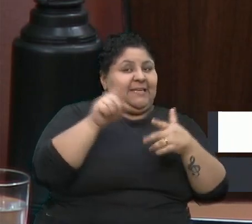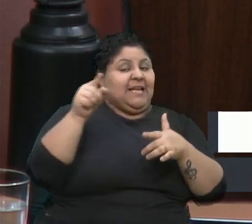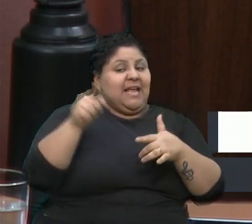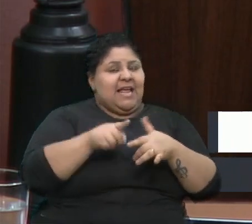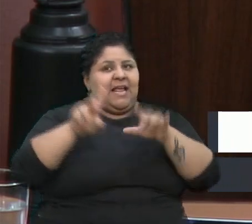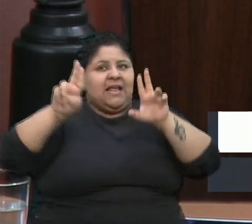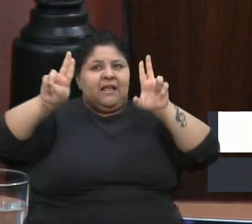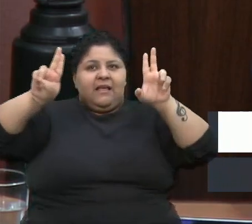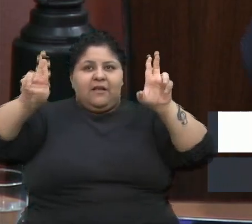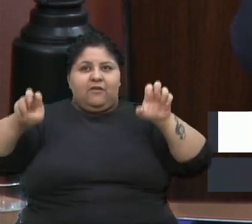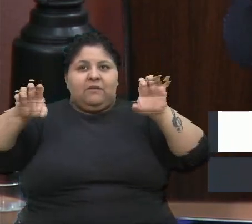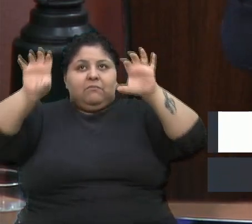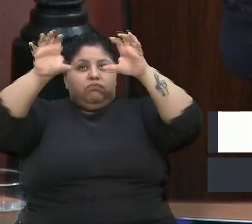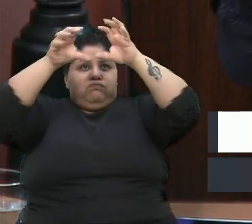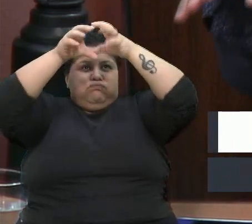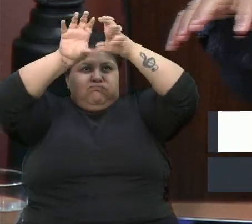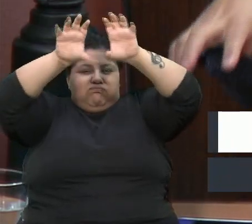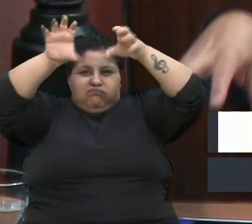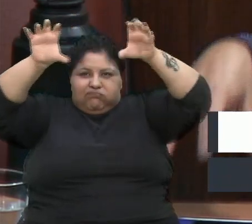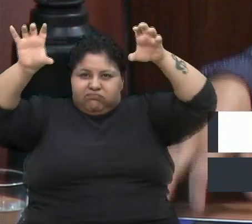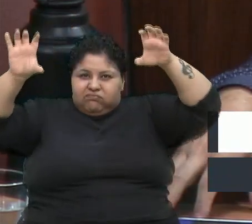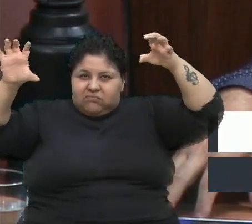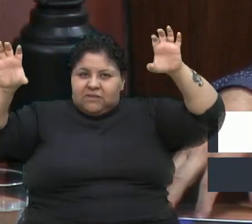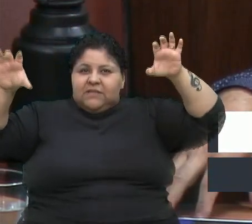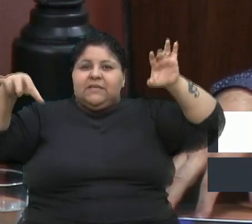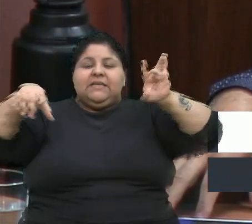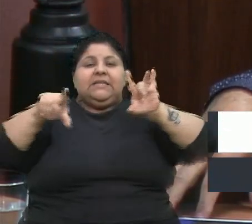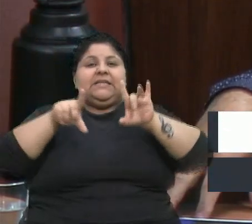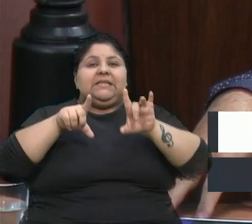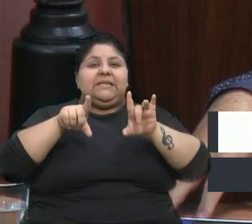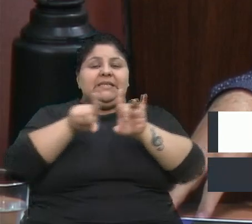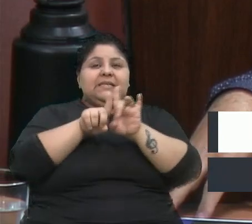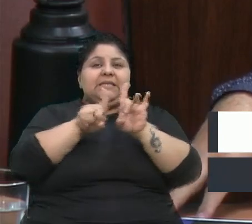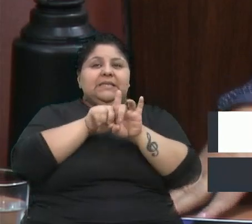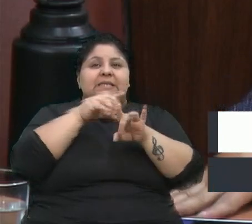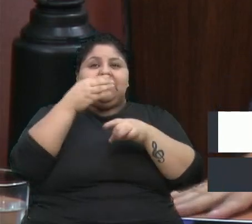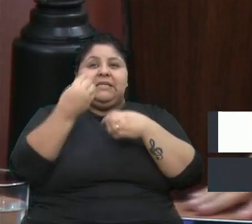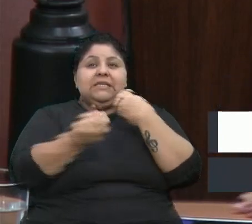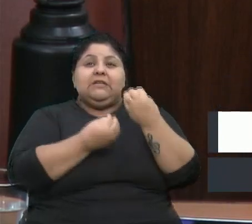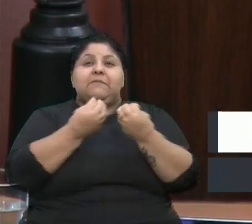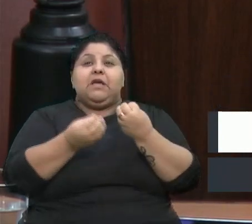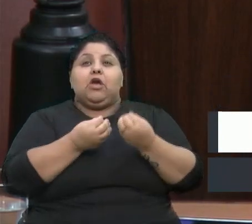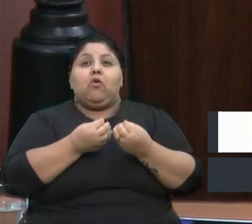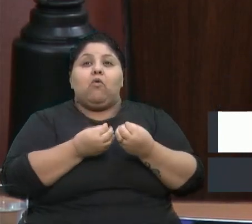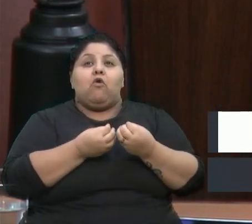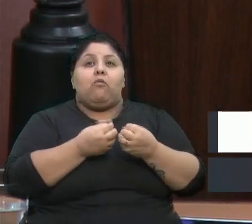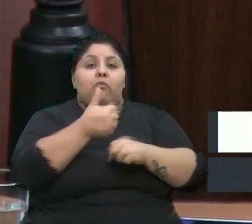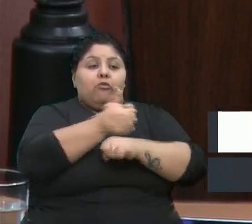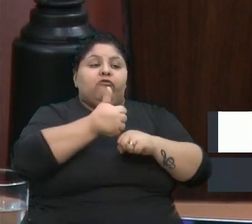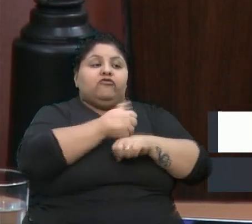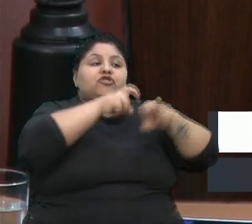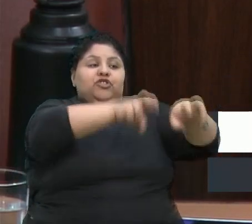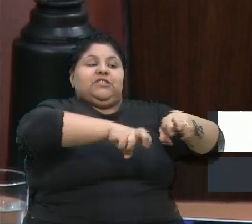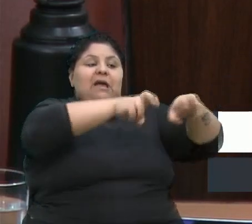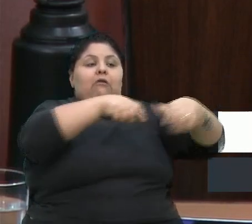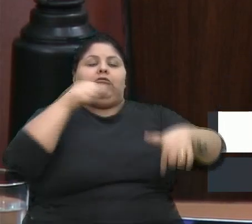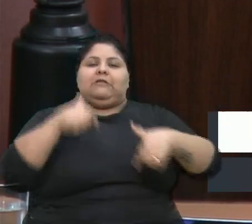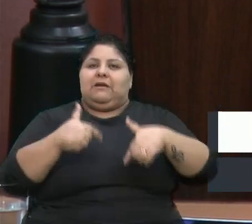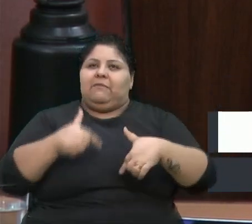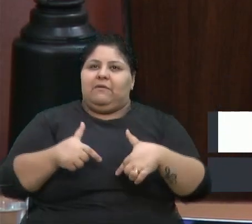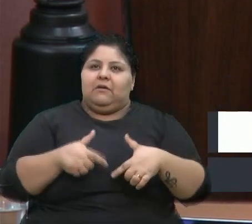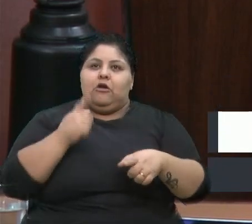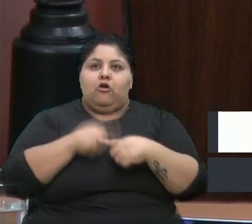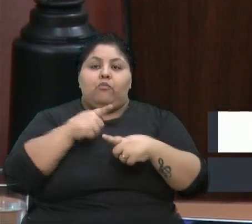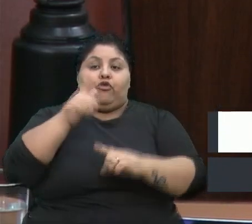do clima, é o tema da condição para quem está, né, na colônia, porque o futuro me